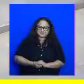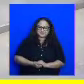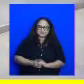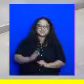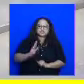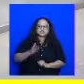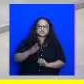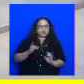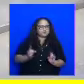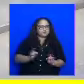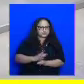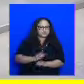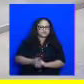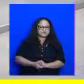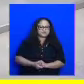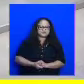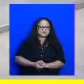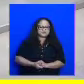Procedimento realizado.